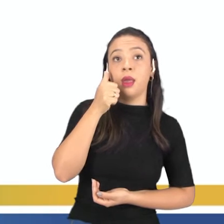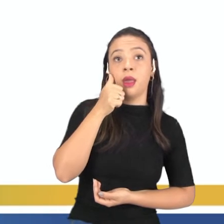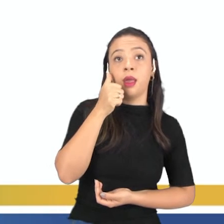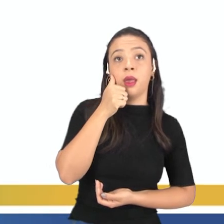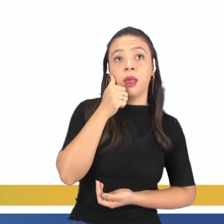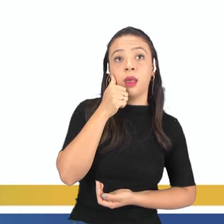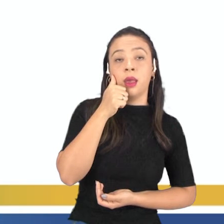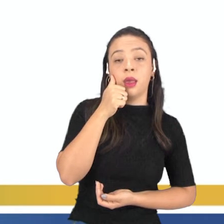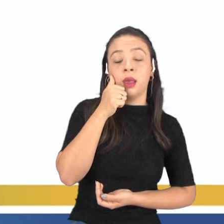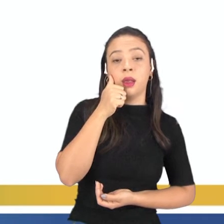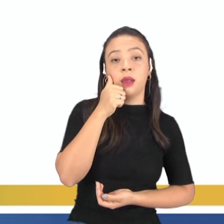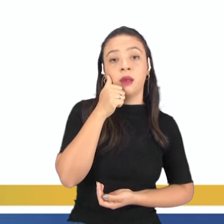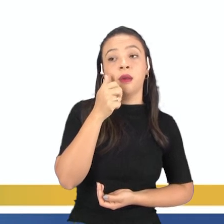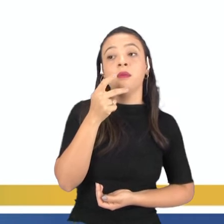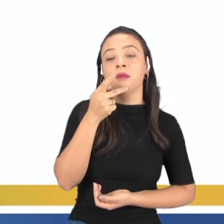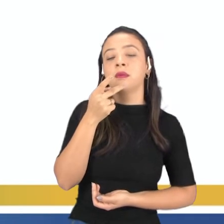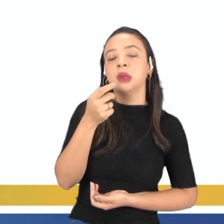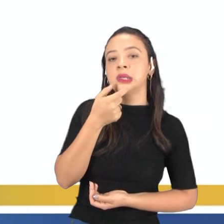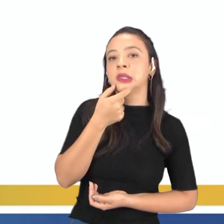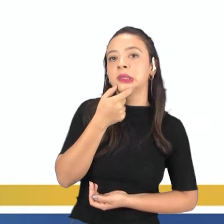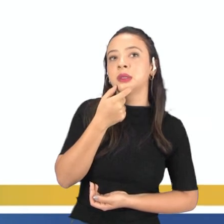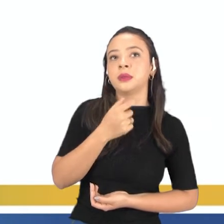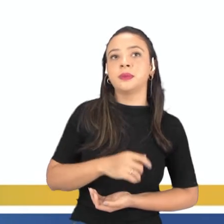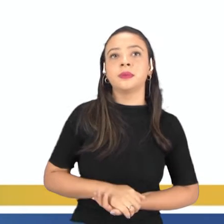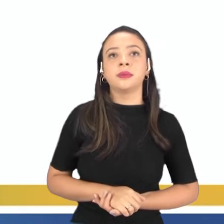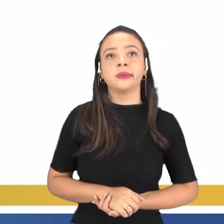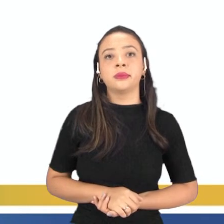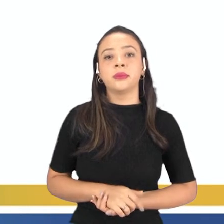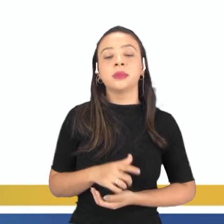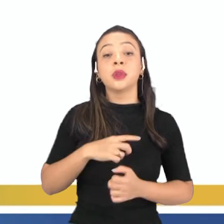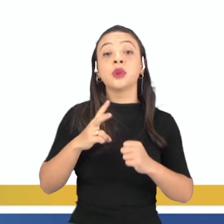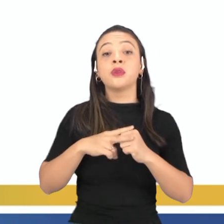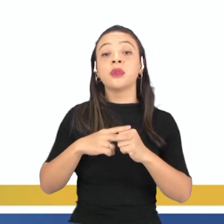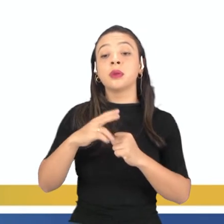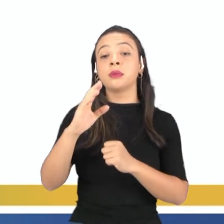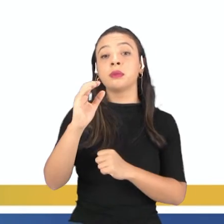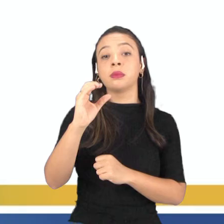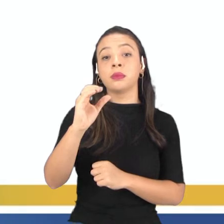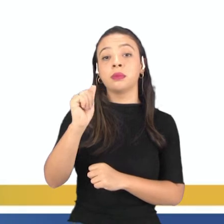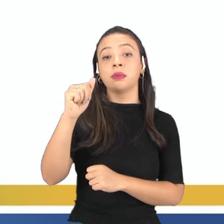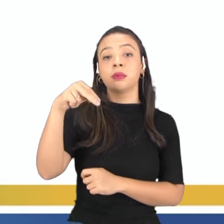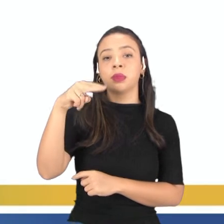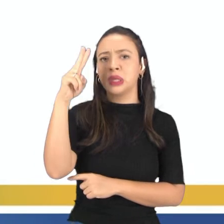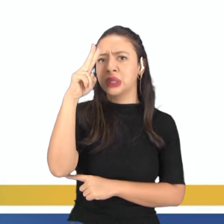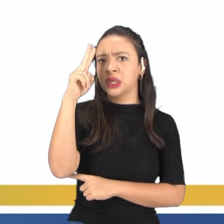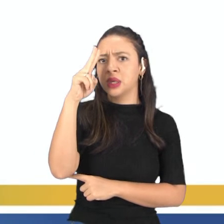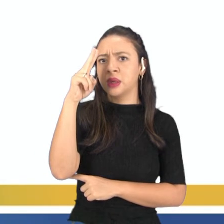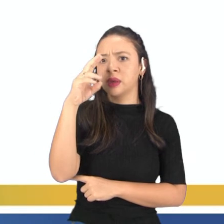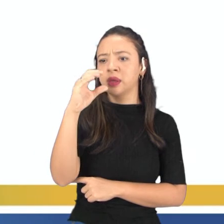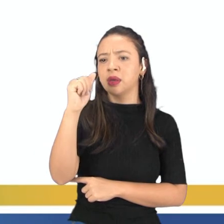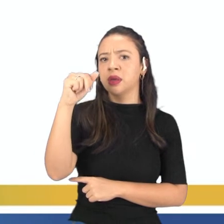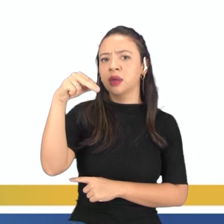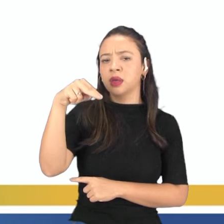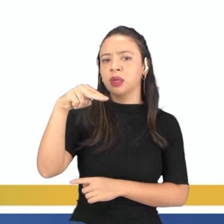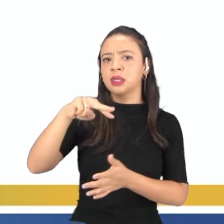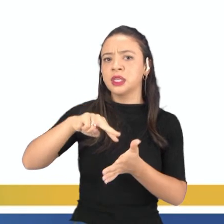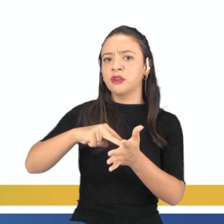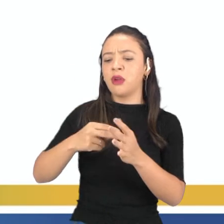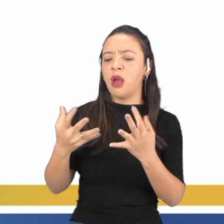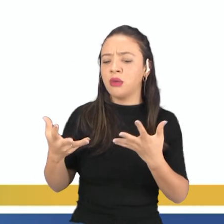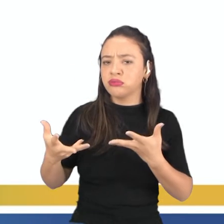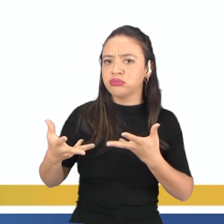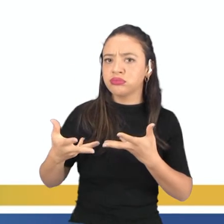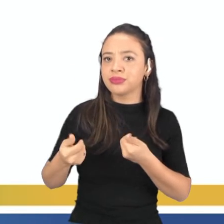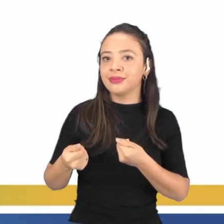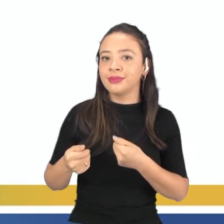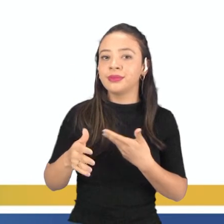speak English, falar inglês. E o nosso modal é o can. Lembra que o can é o nosso modal de habilidade? Então nós